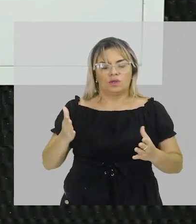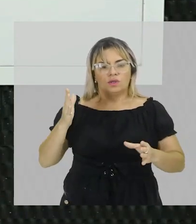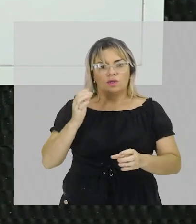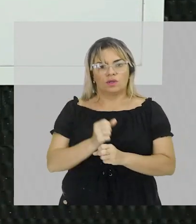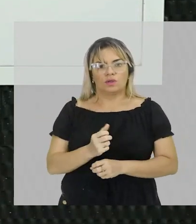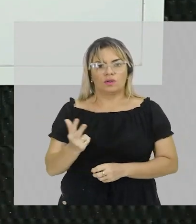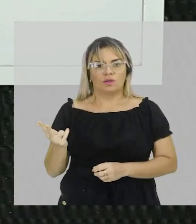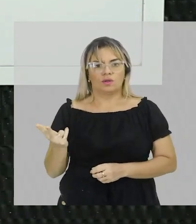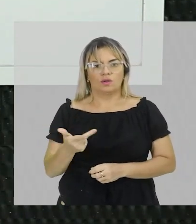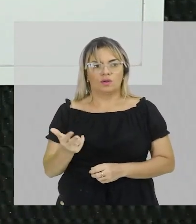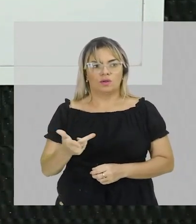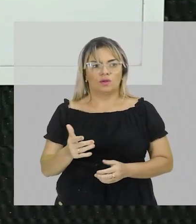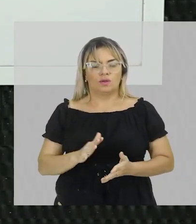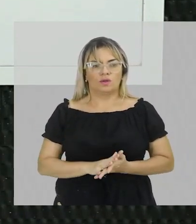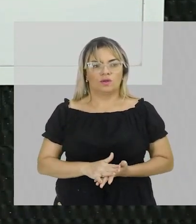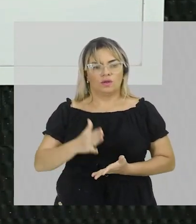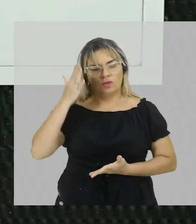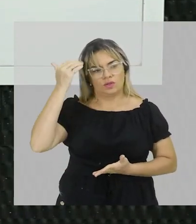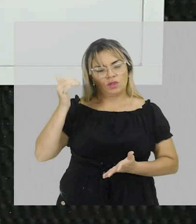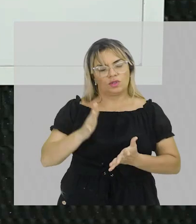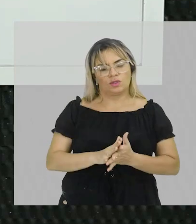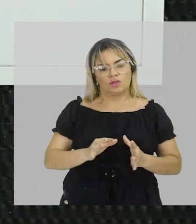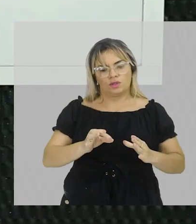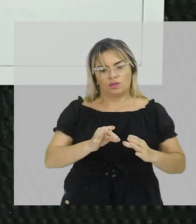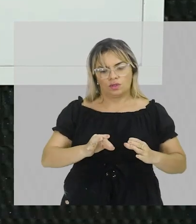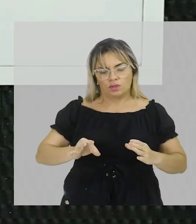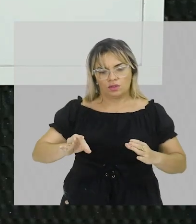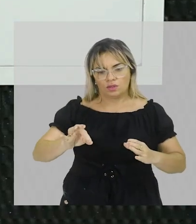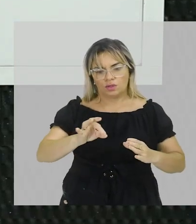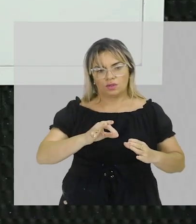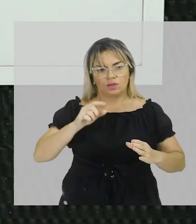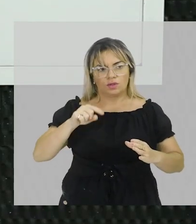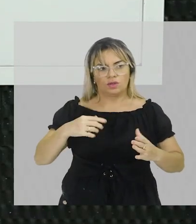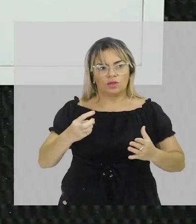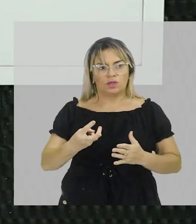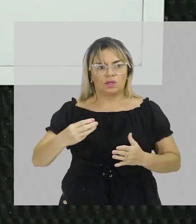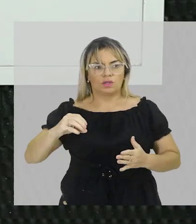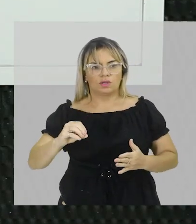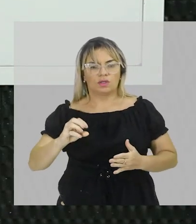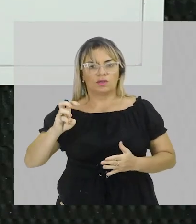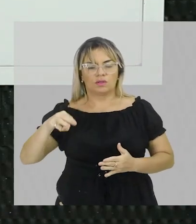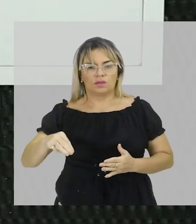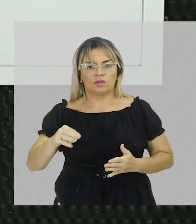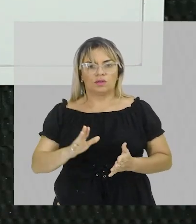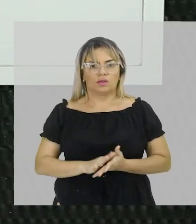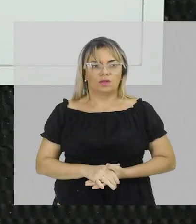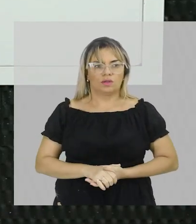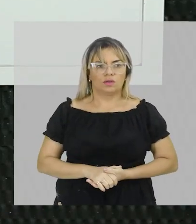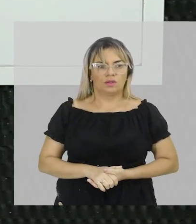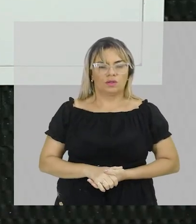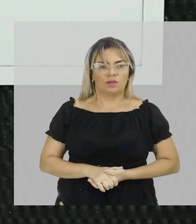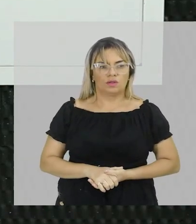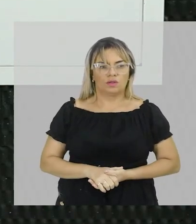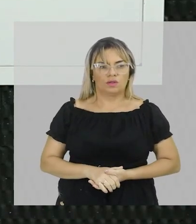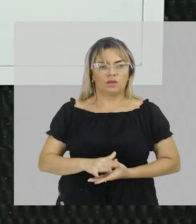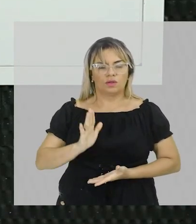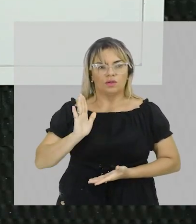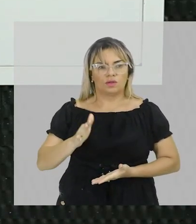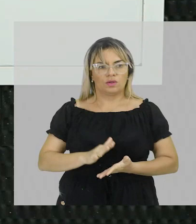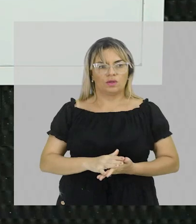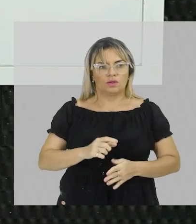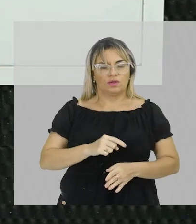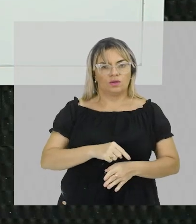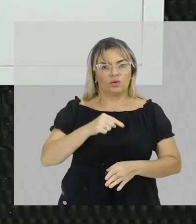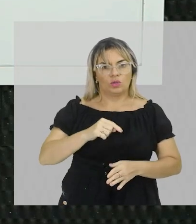velocidade. Eu já sei a distância que ele vai percorrer, que é 300. Tá? Eu já sei que o tempo é